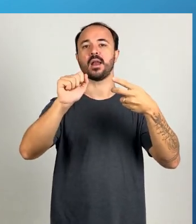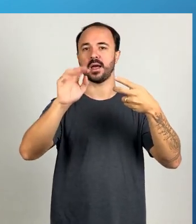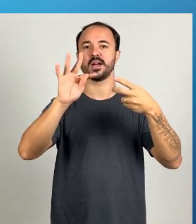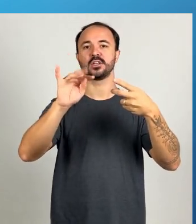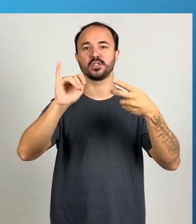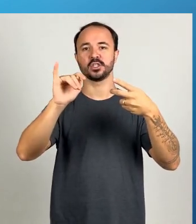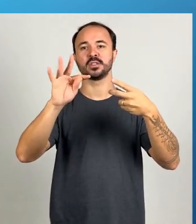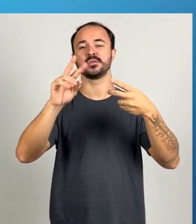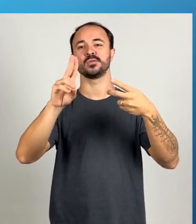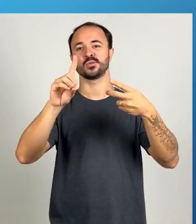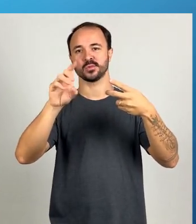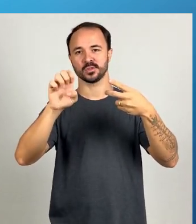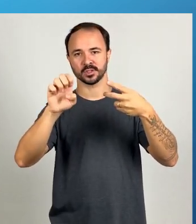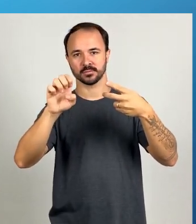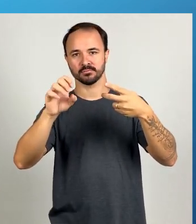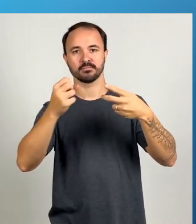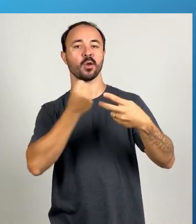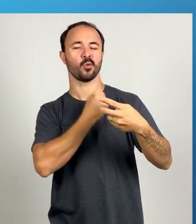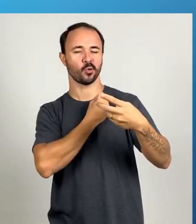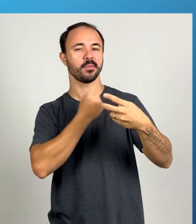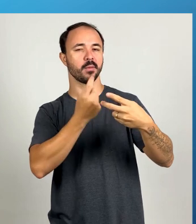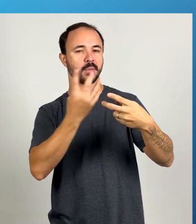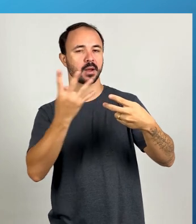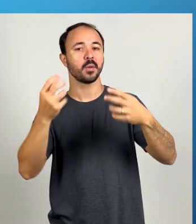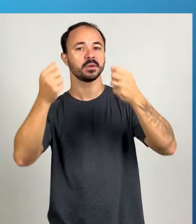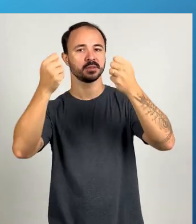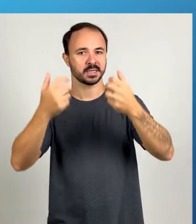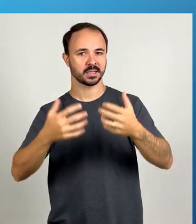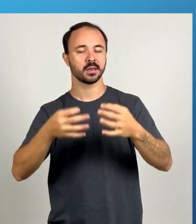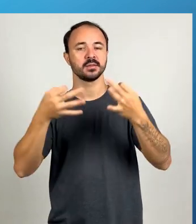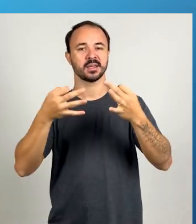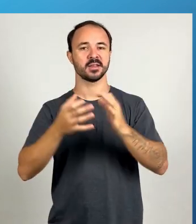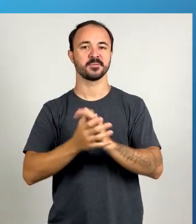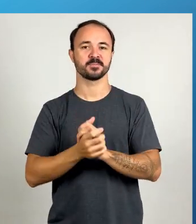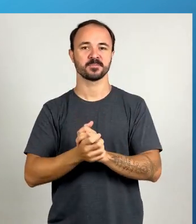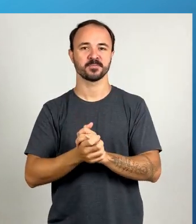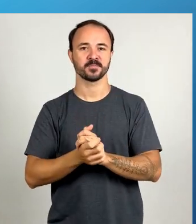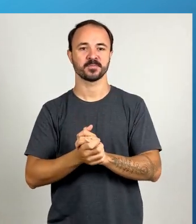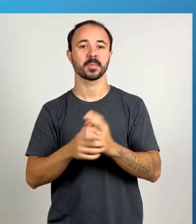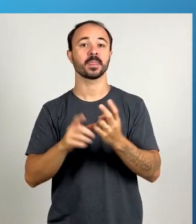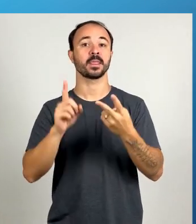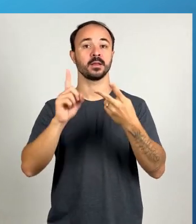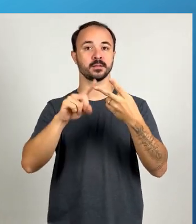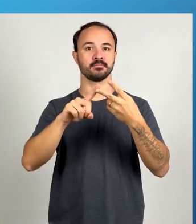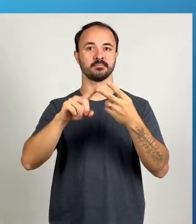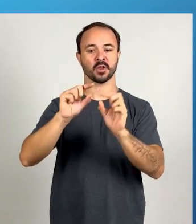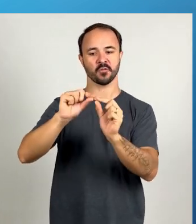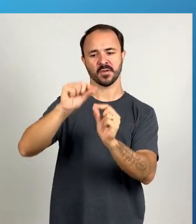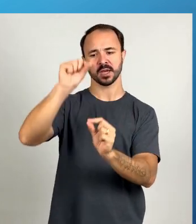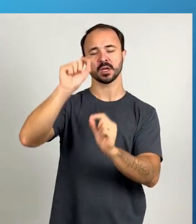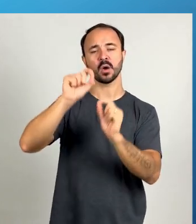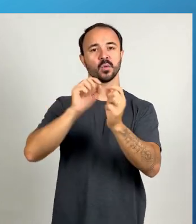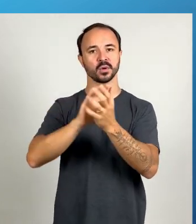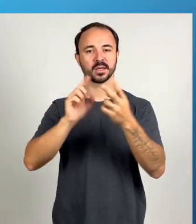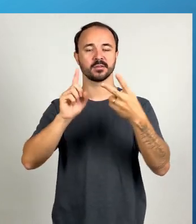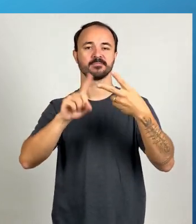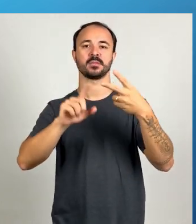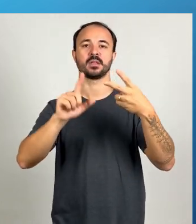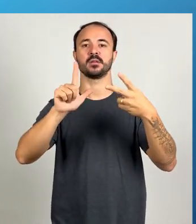Latitude. Os graus que a prof acabou de explicar para você. E aqui está na vertical, longitude ou